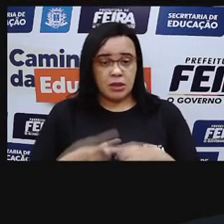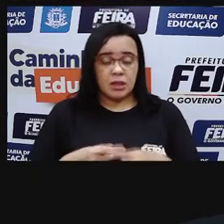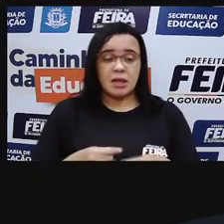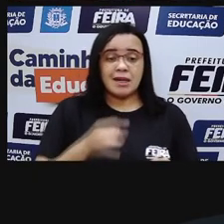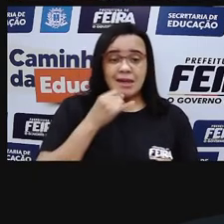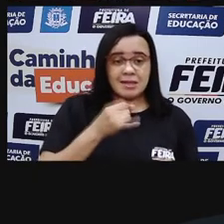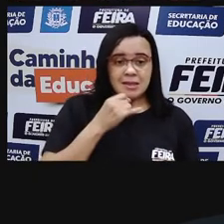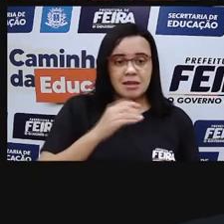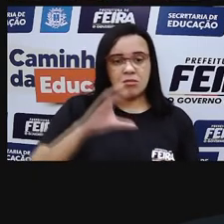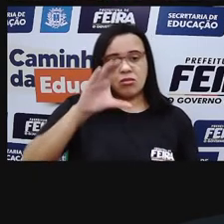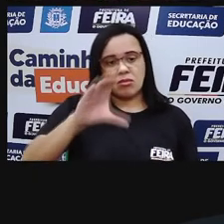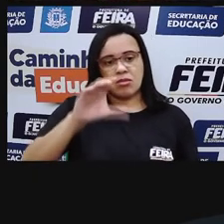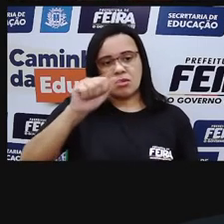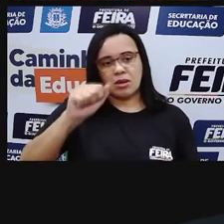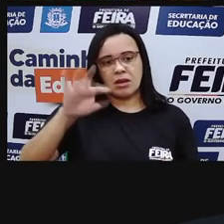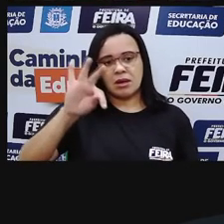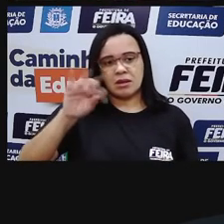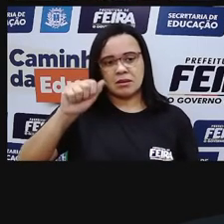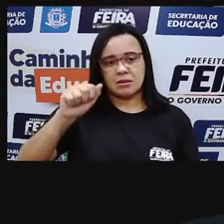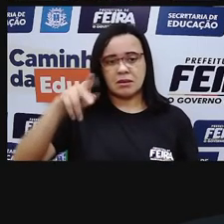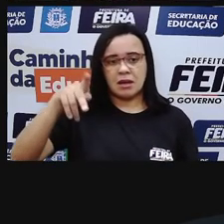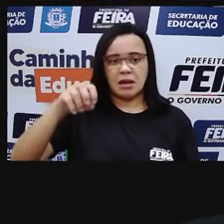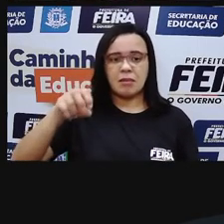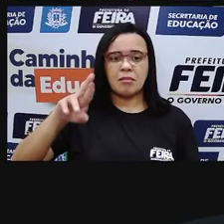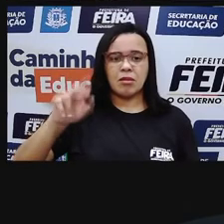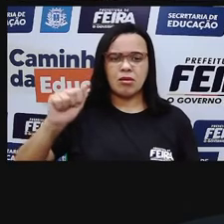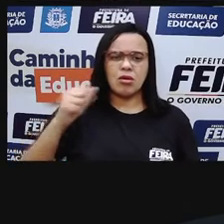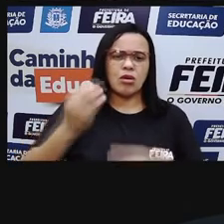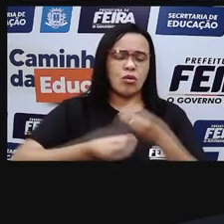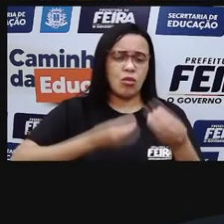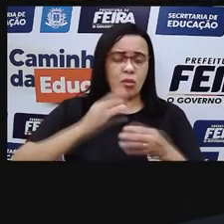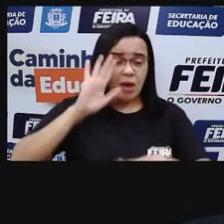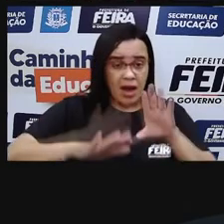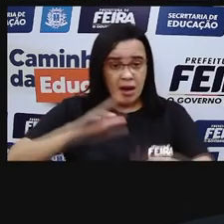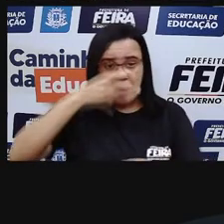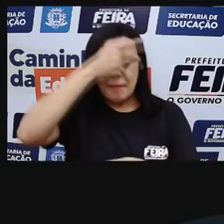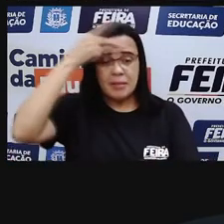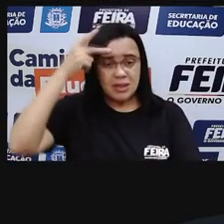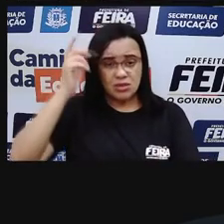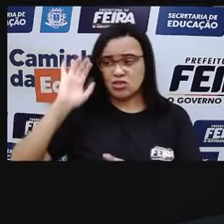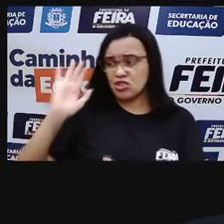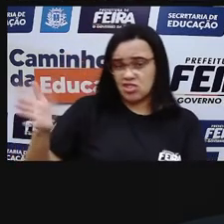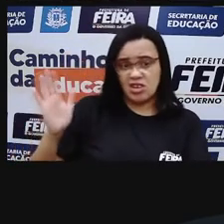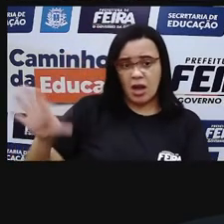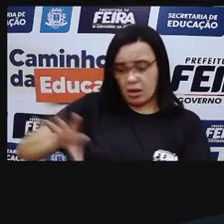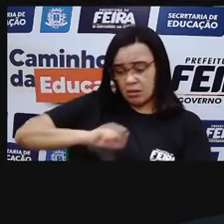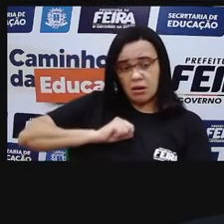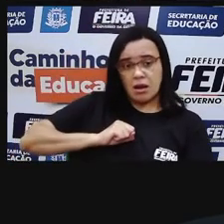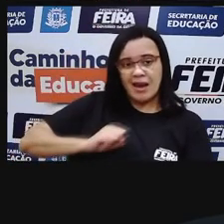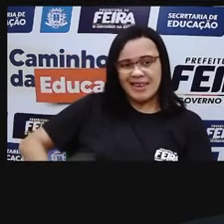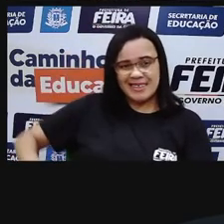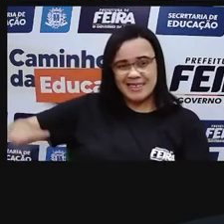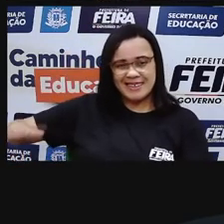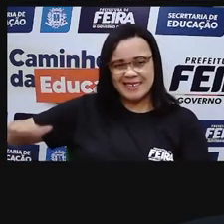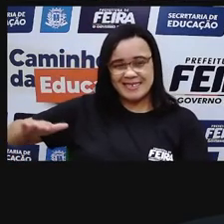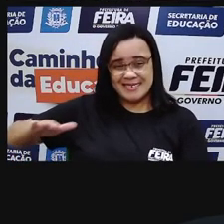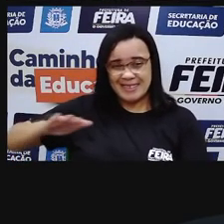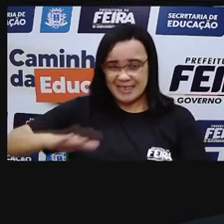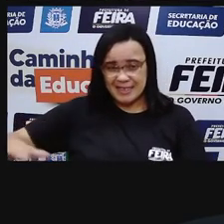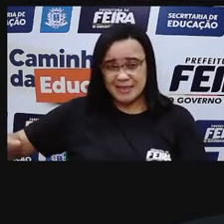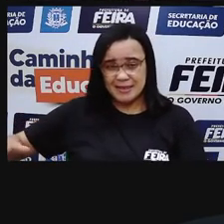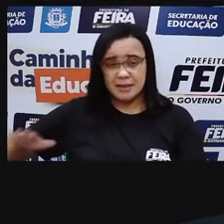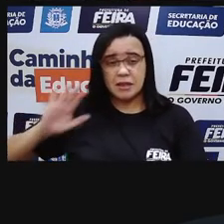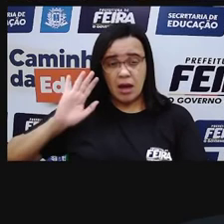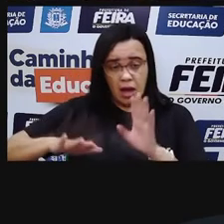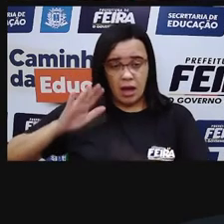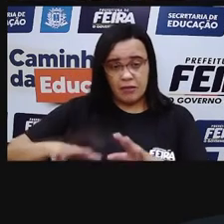quê? Porque a estrutura da catapora, né, do vírus que causa a catapora, não muda muito. Mas isso não